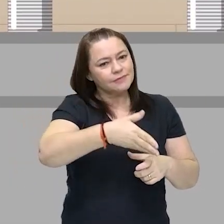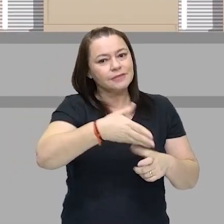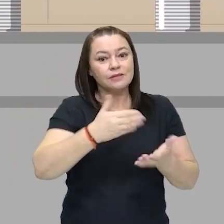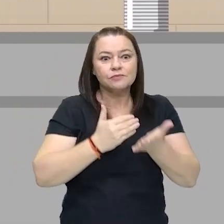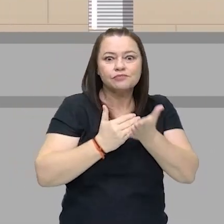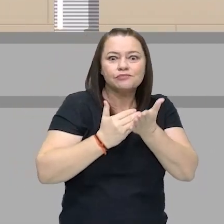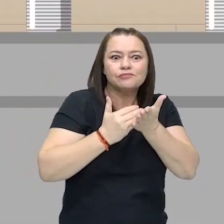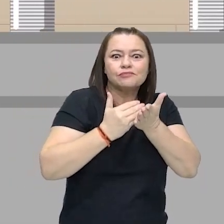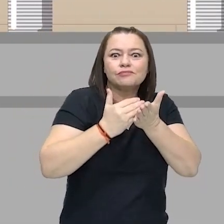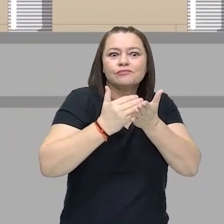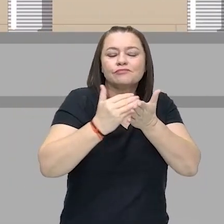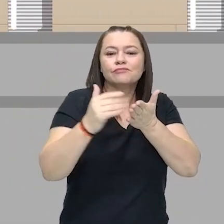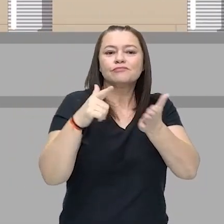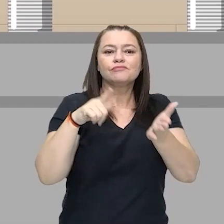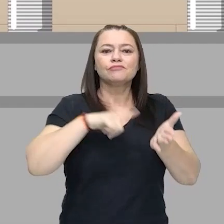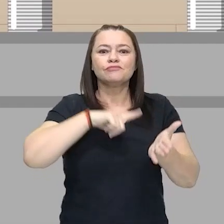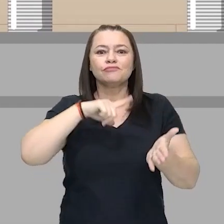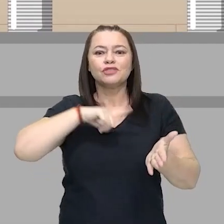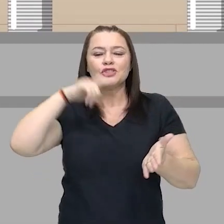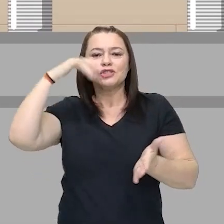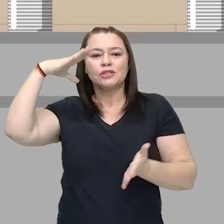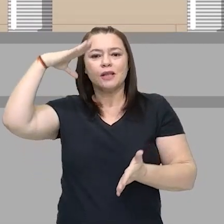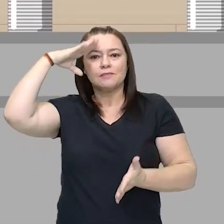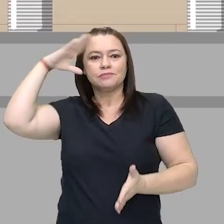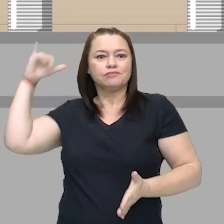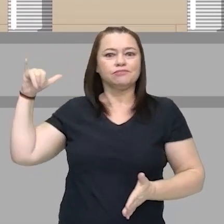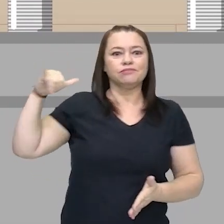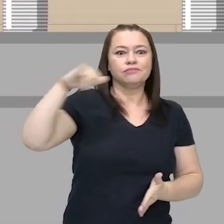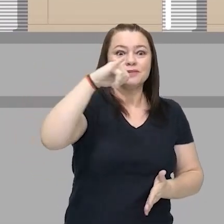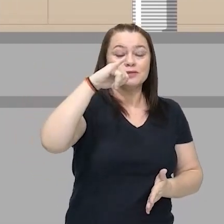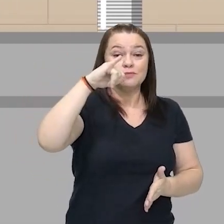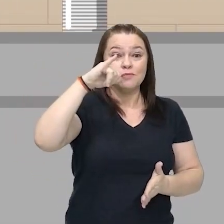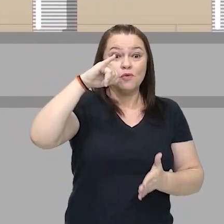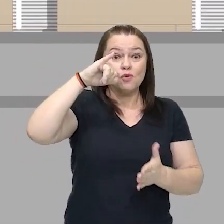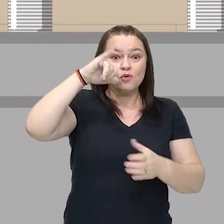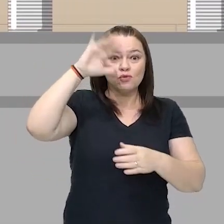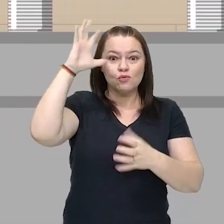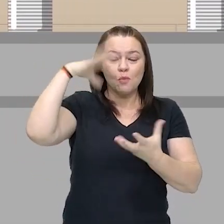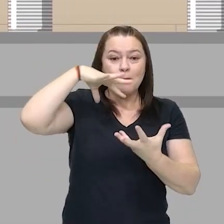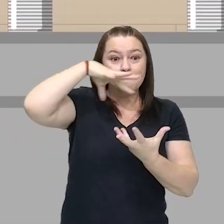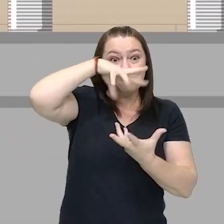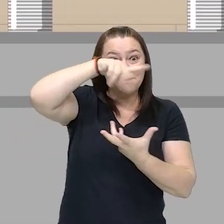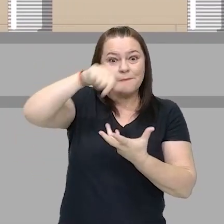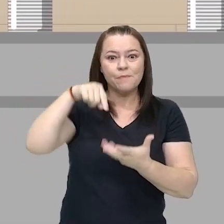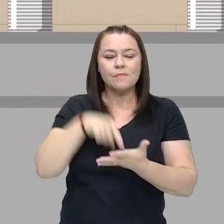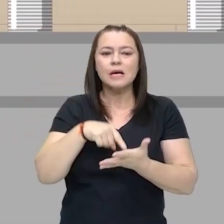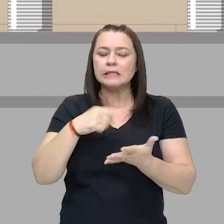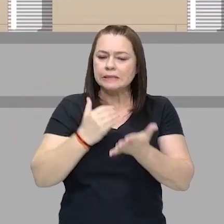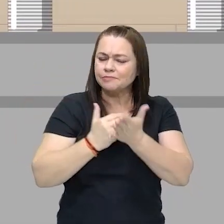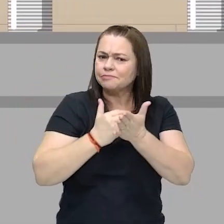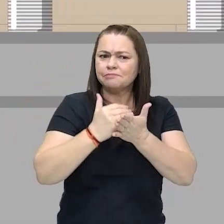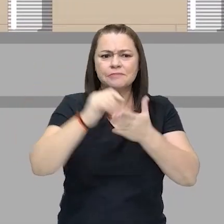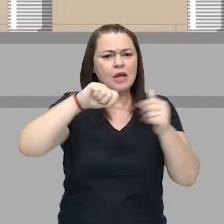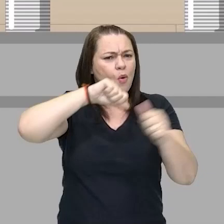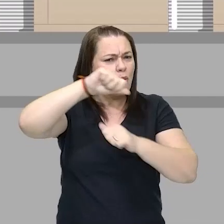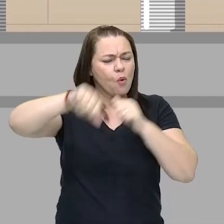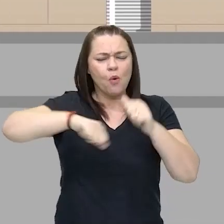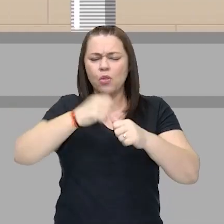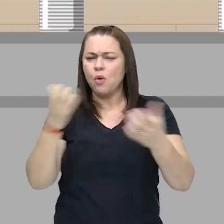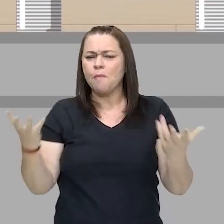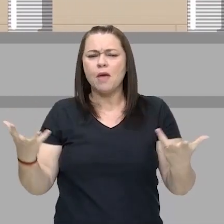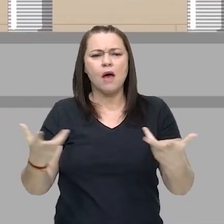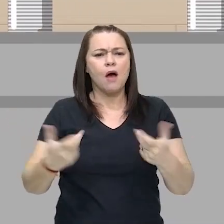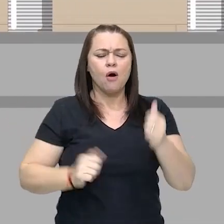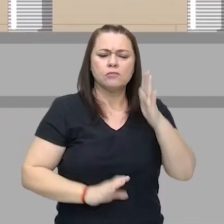bem que criaram até um aeroporto, o aeroporto internacional. Mas aí as coisas estavam indo bem demais e o nosso estado